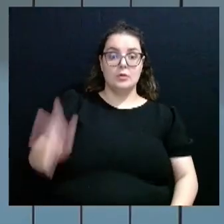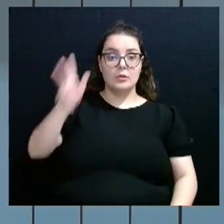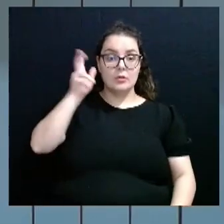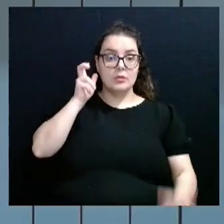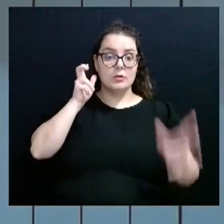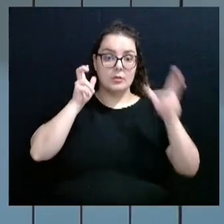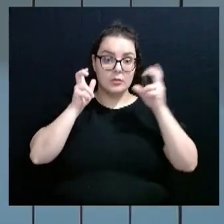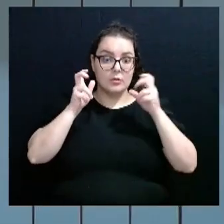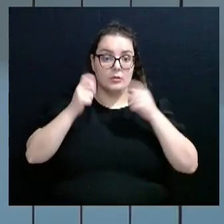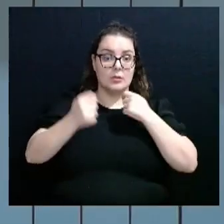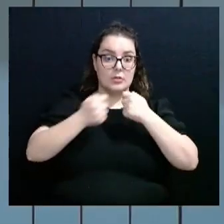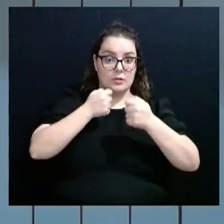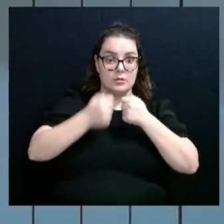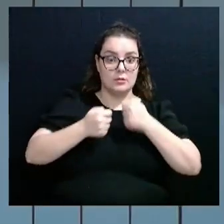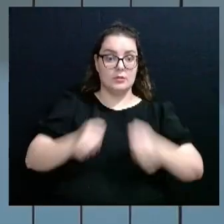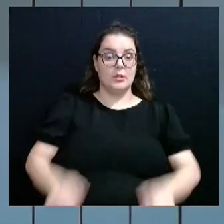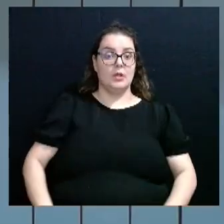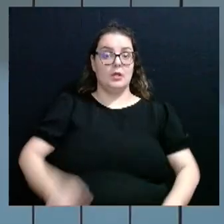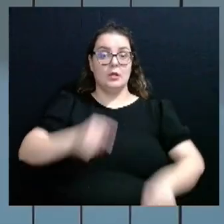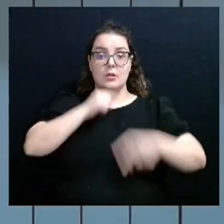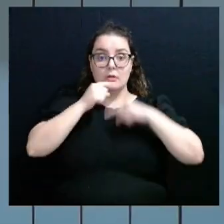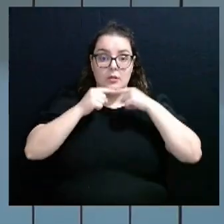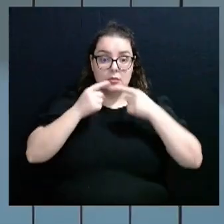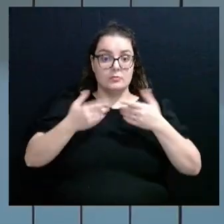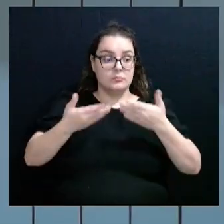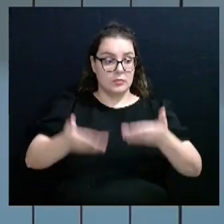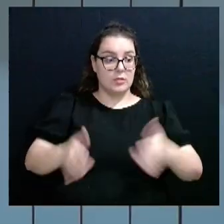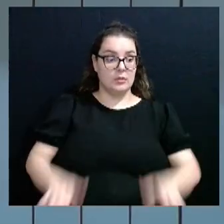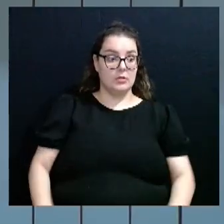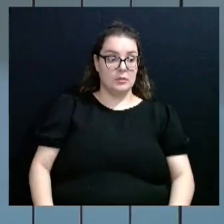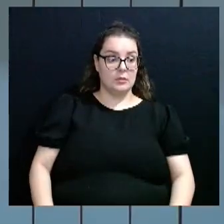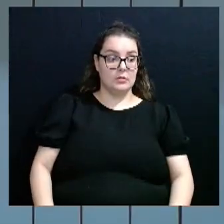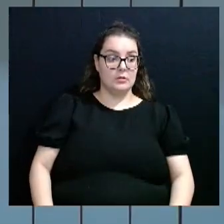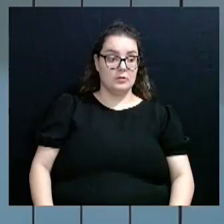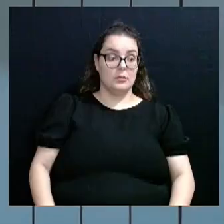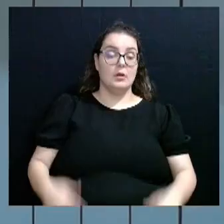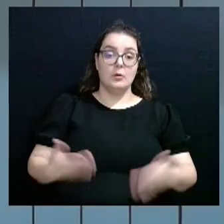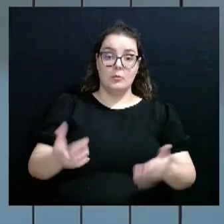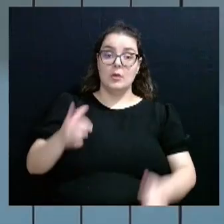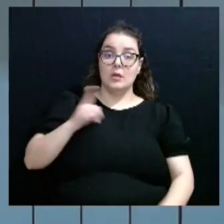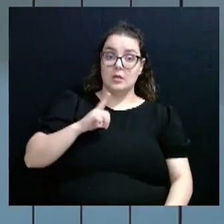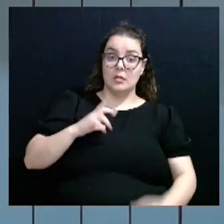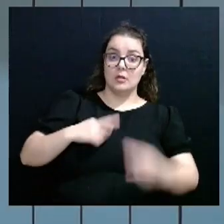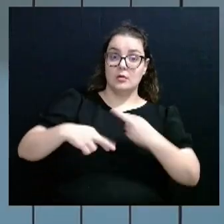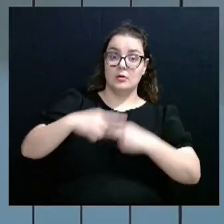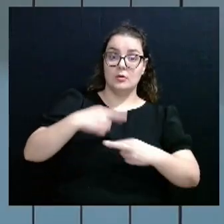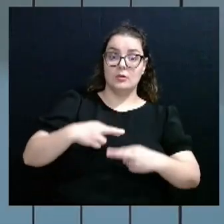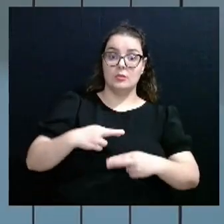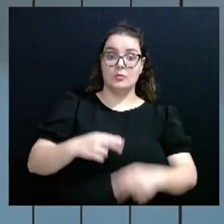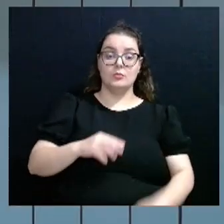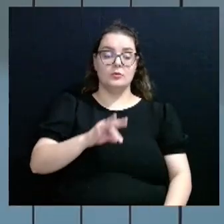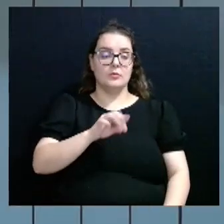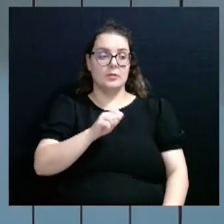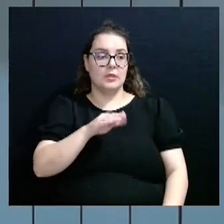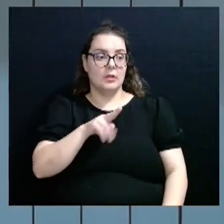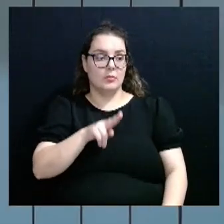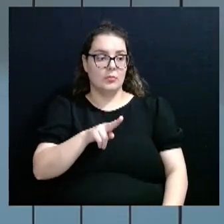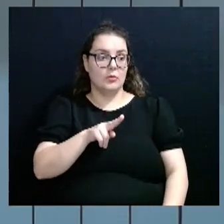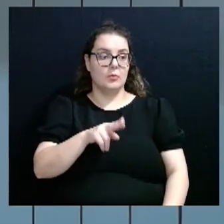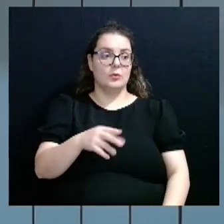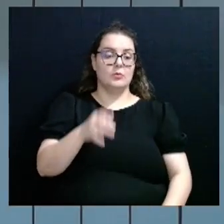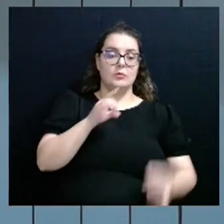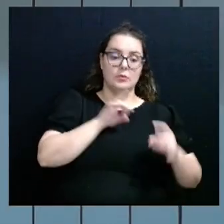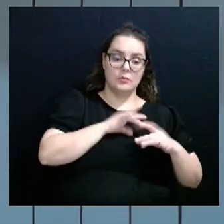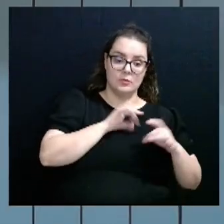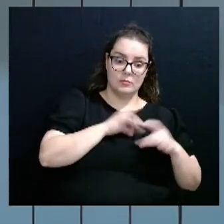tiraram suas dúvidas, mas ainda tem aquela questão do tabu, né, do medo, e, de